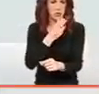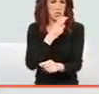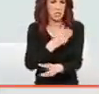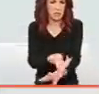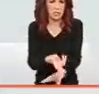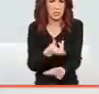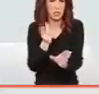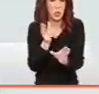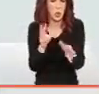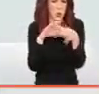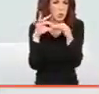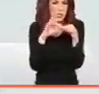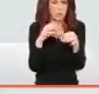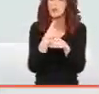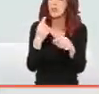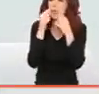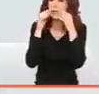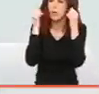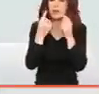bigode? Porque algumas têm.